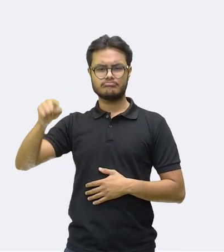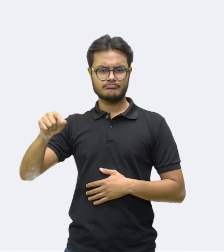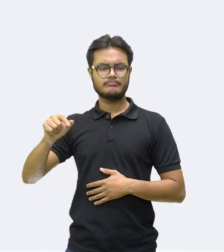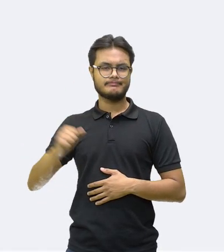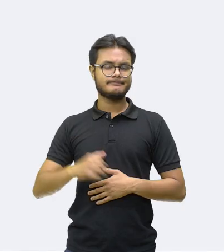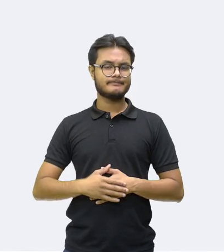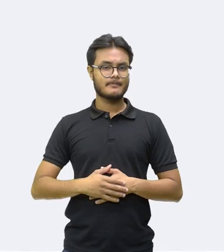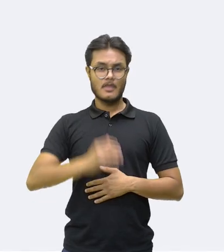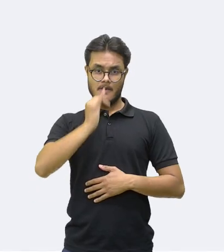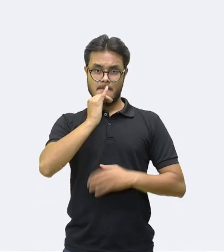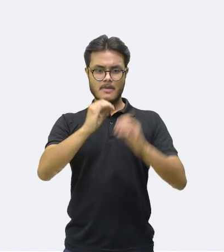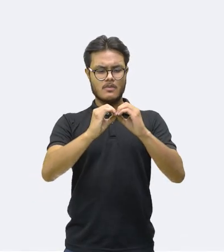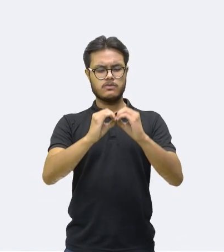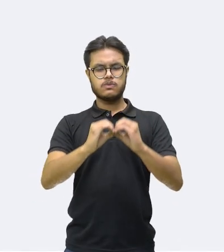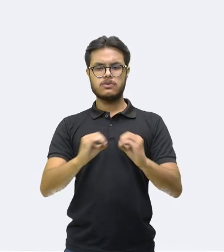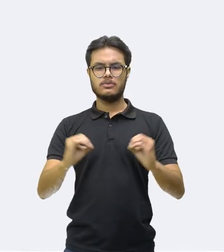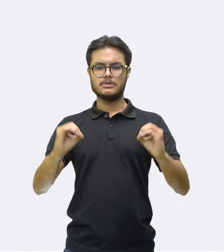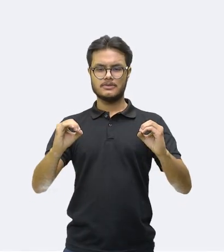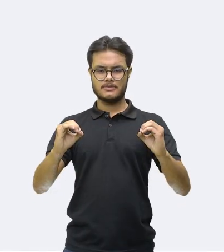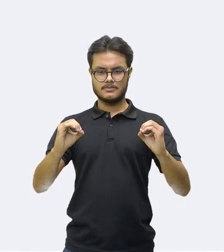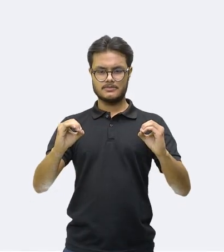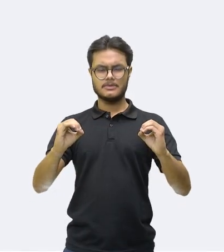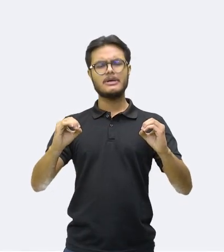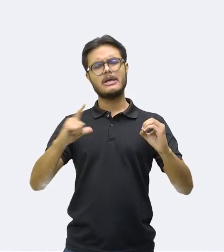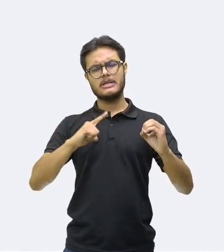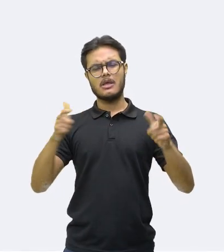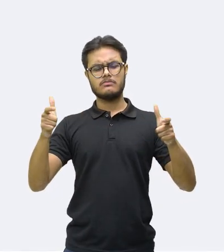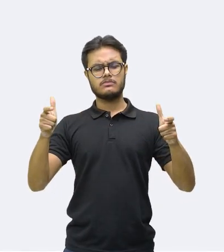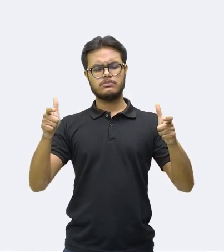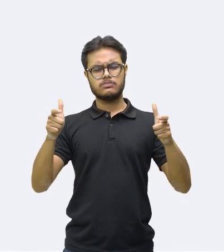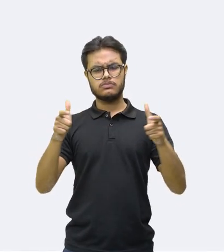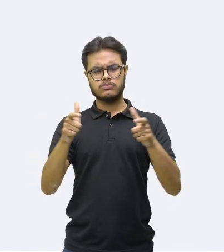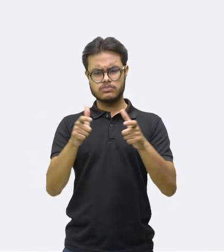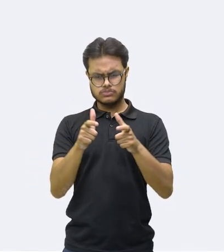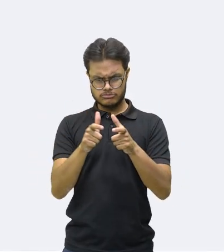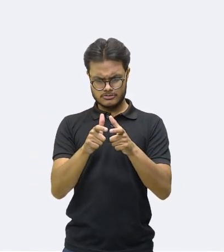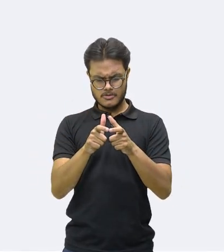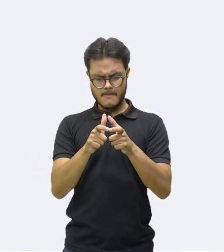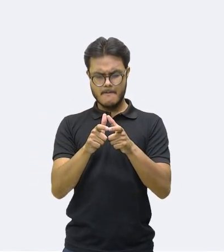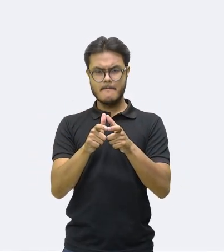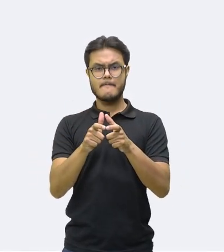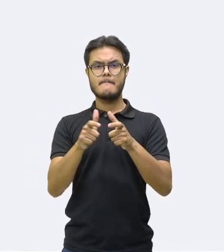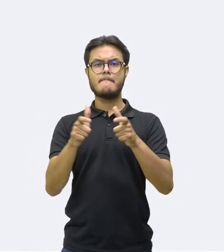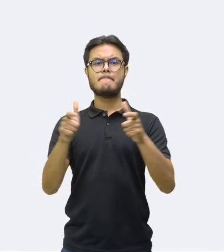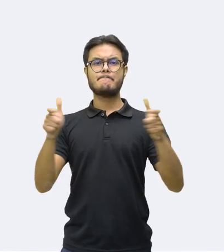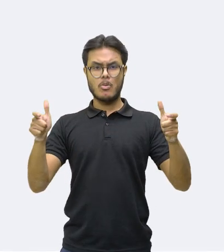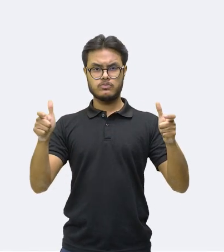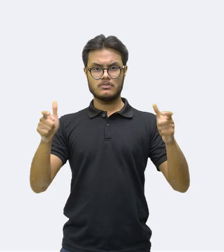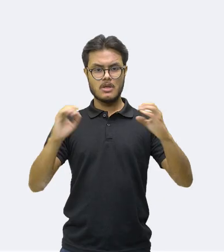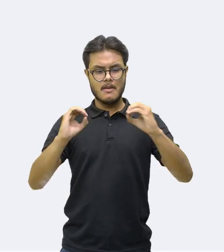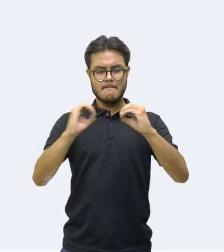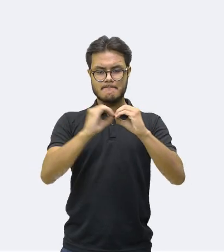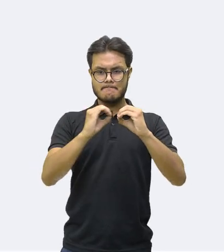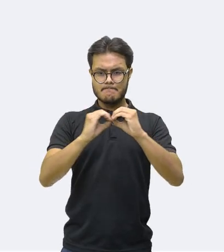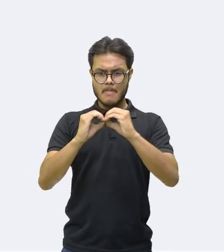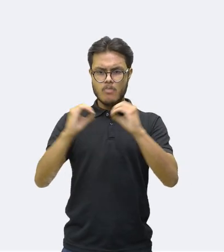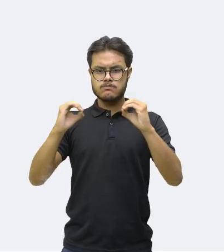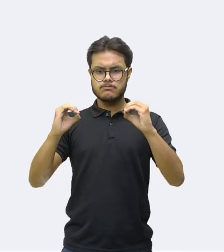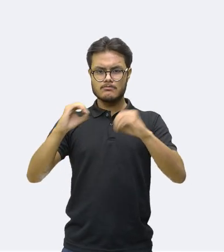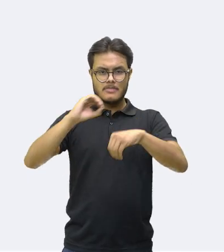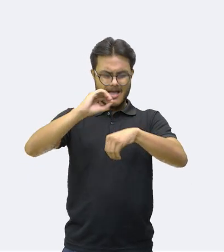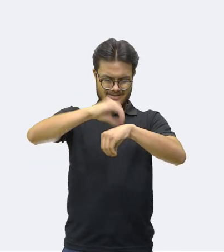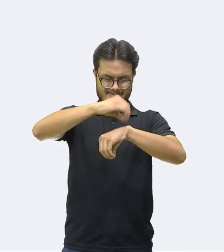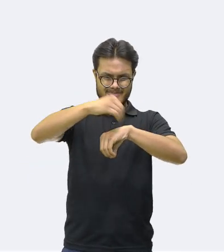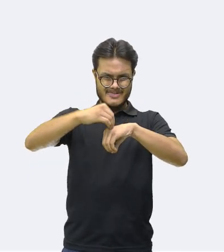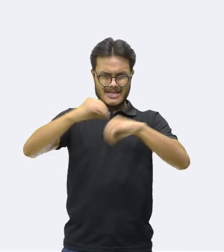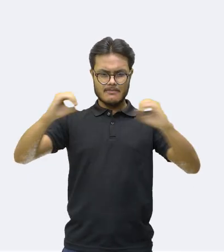a separação após a colisão e a compressão é especificamente quando há colisão entre as moléculas. Lembra, as moléculas colidem e